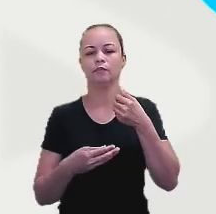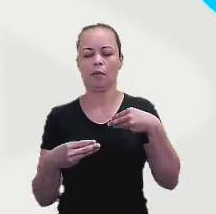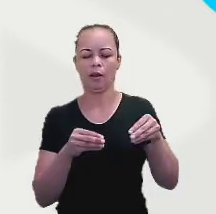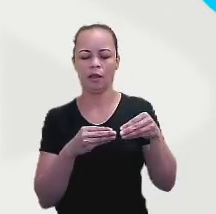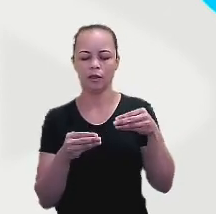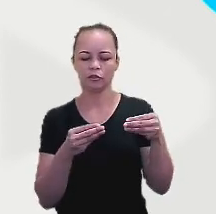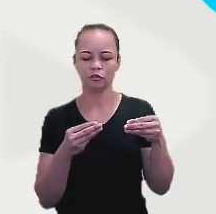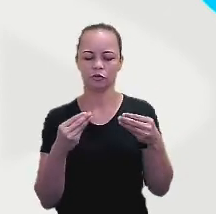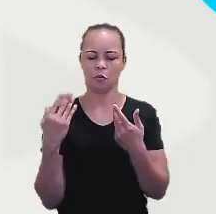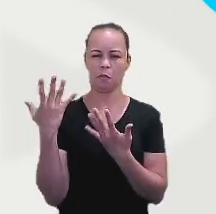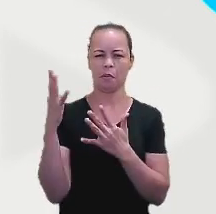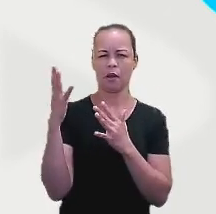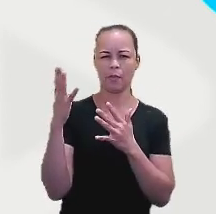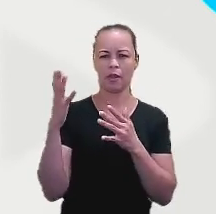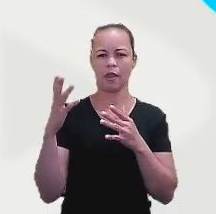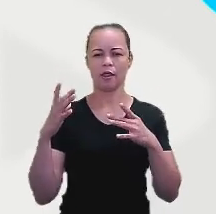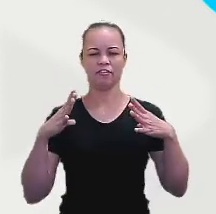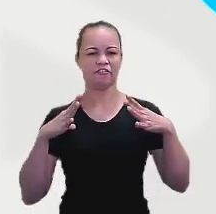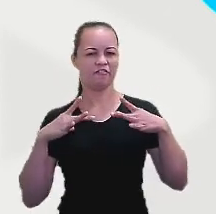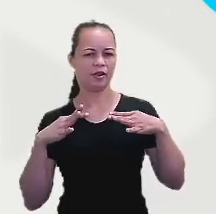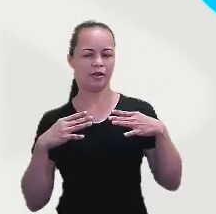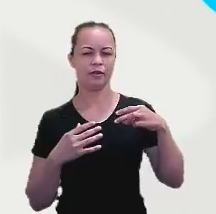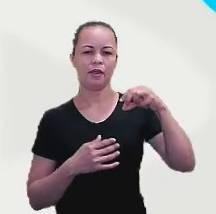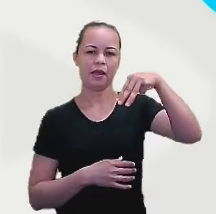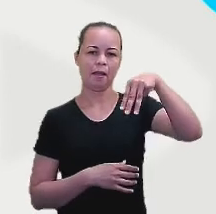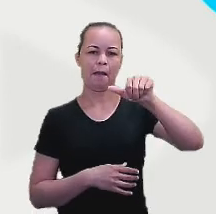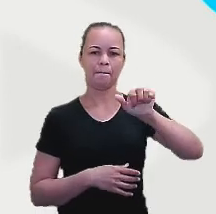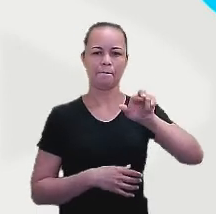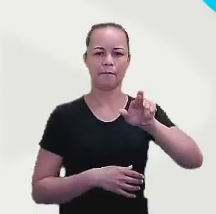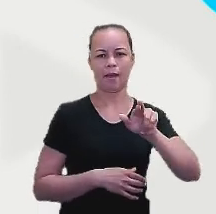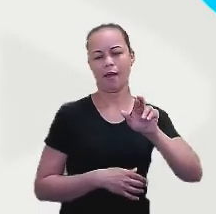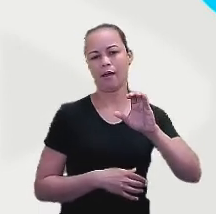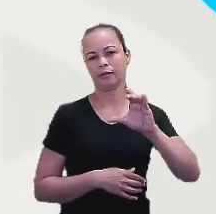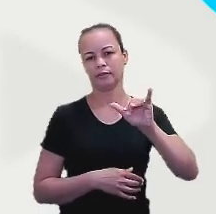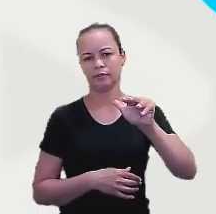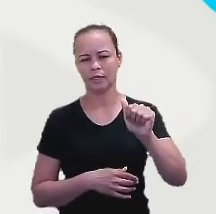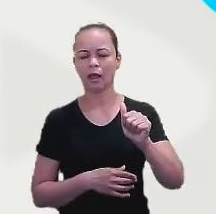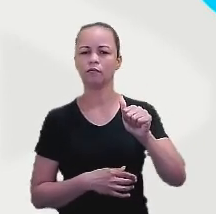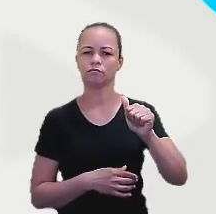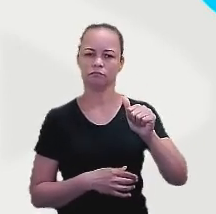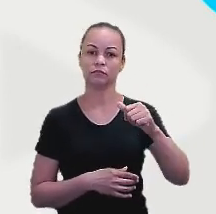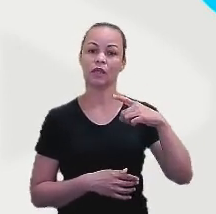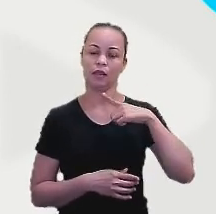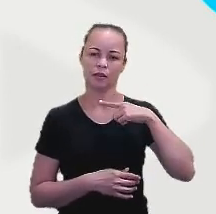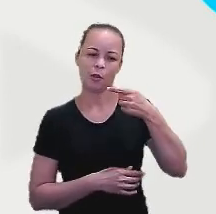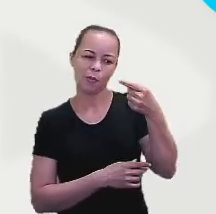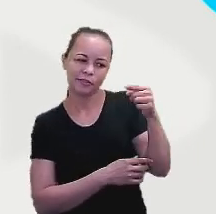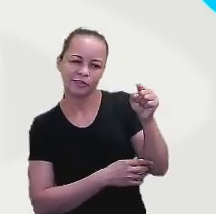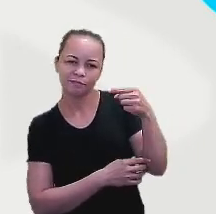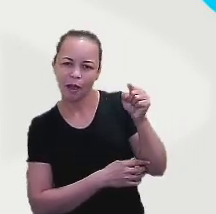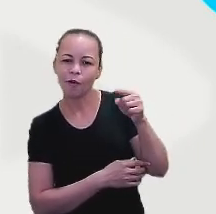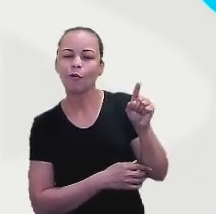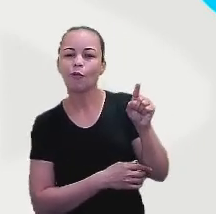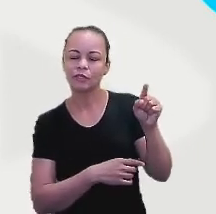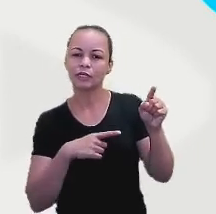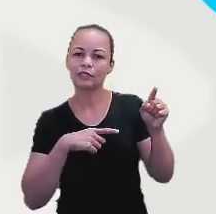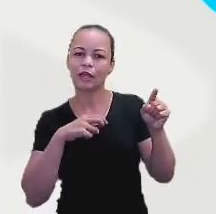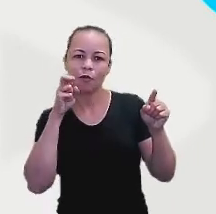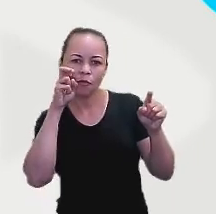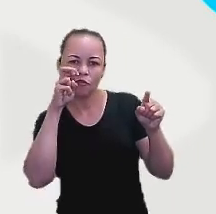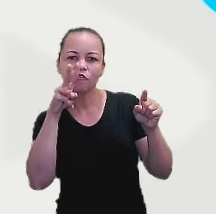parabéns, férias, Márcia. Então, são palavras que possuem aí o acento agudo, porque tem um som aí, o